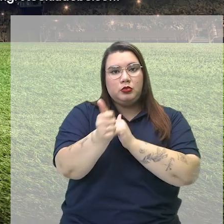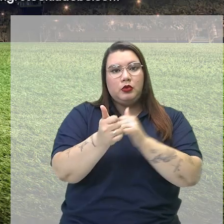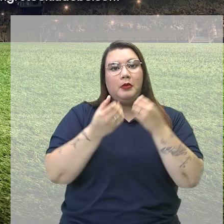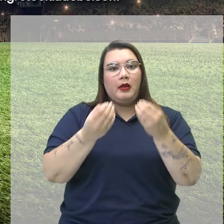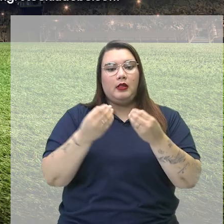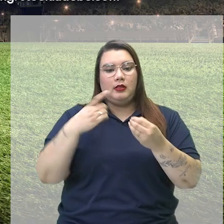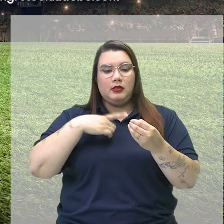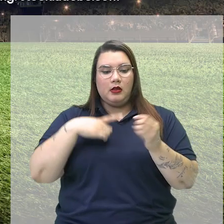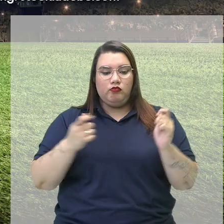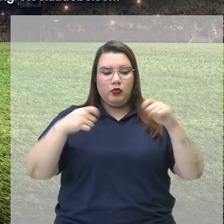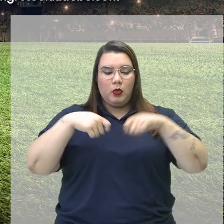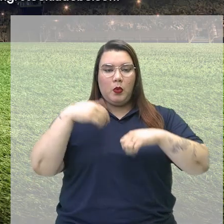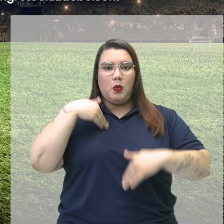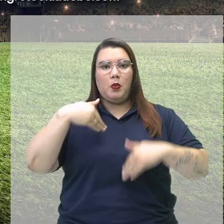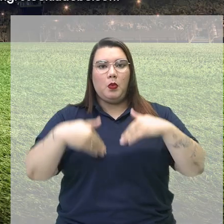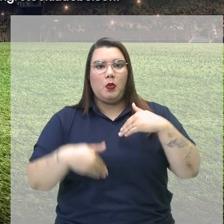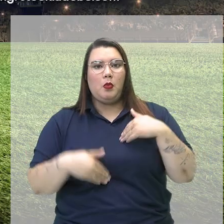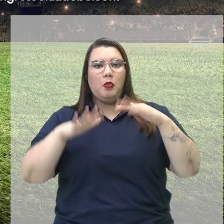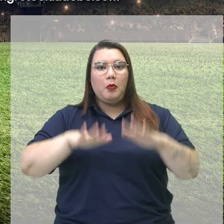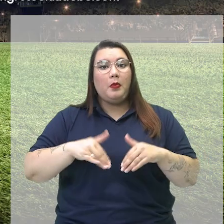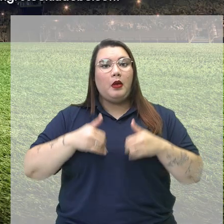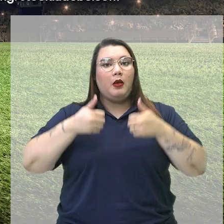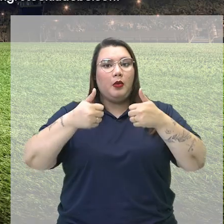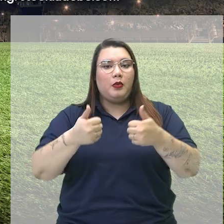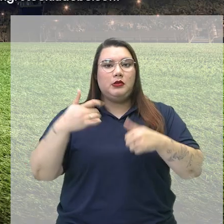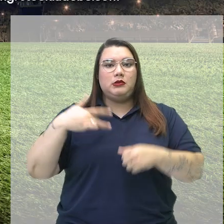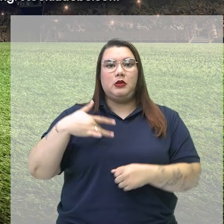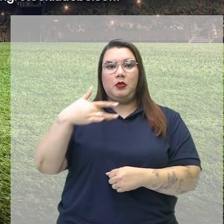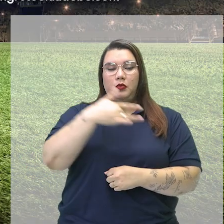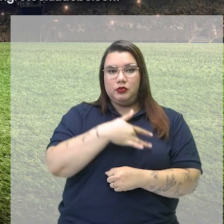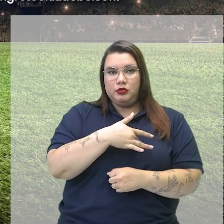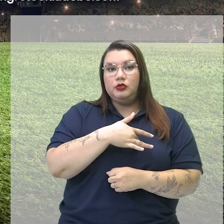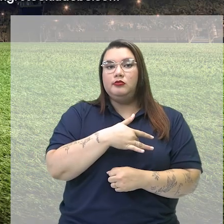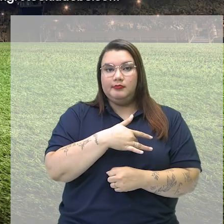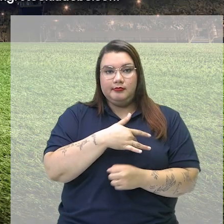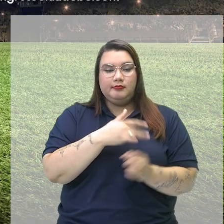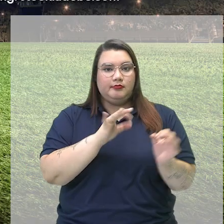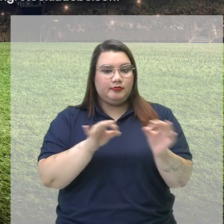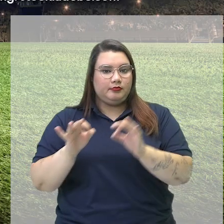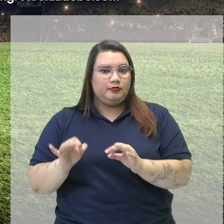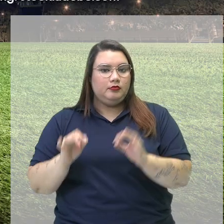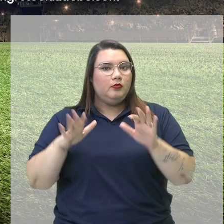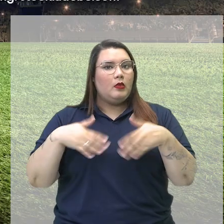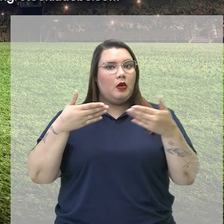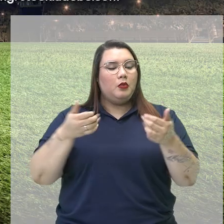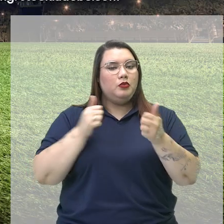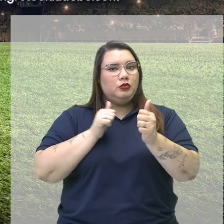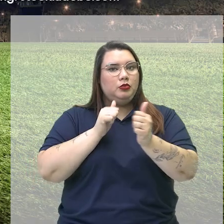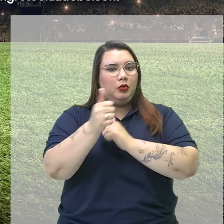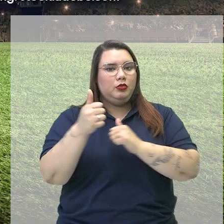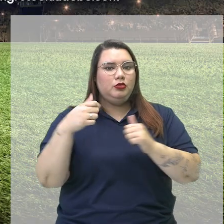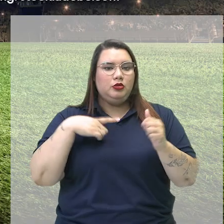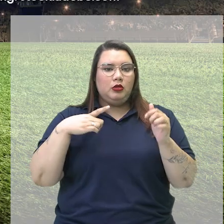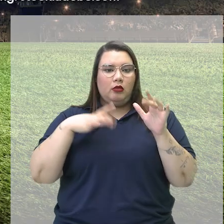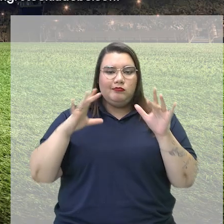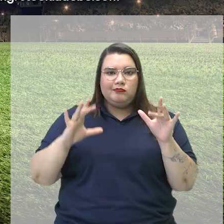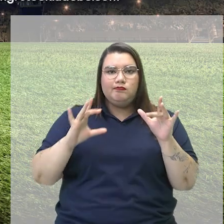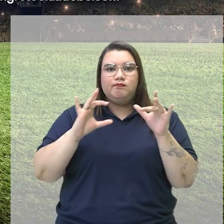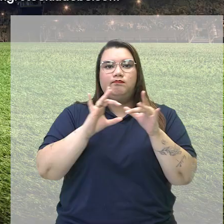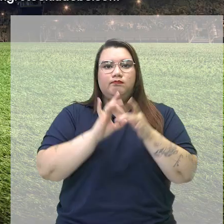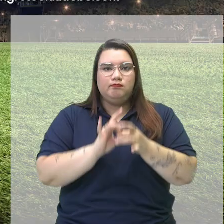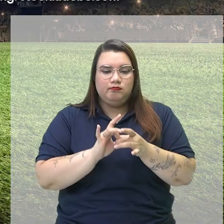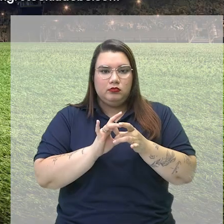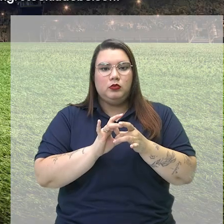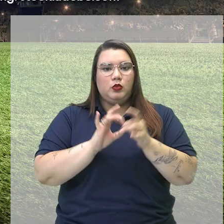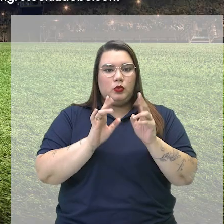capacidades físicas, para melhorarem os seus aspectos de saúde. Então, o esporte ele está muito ligado com a questão